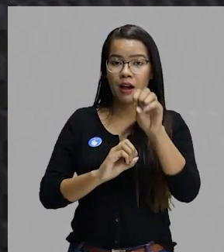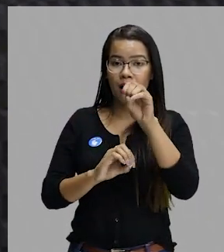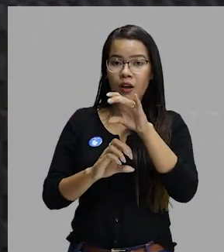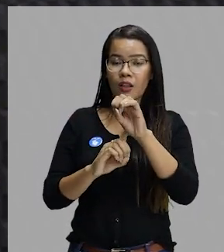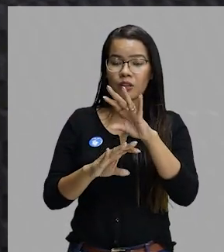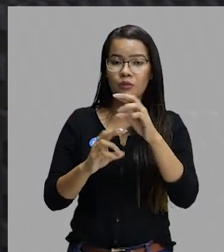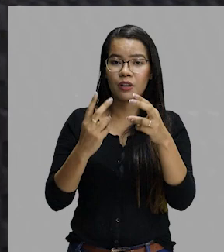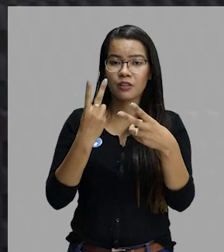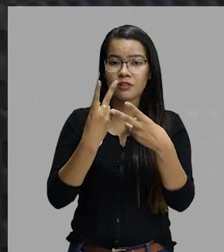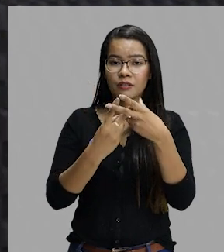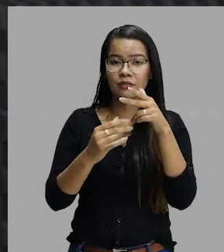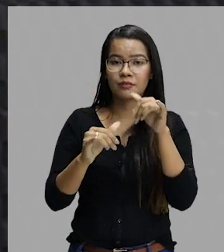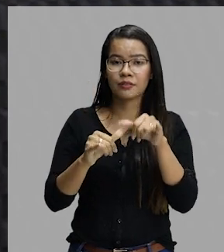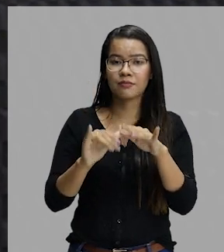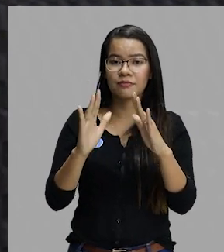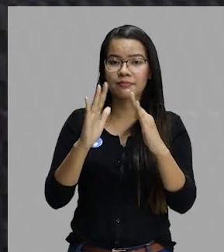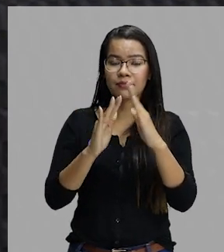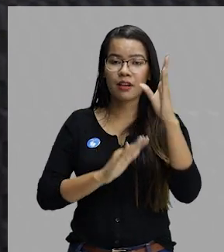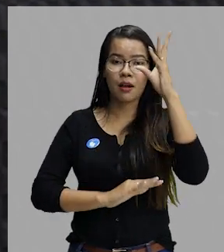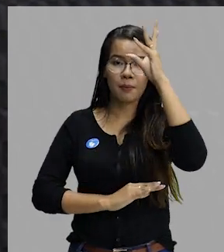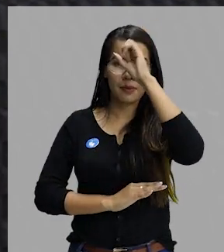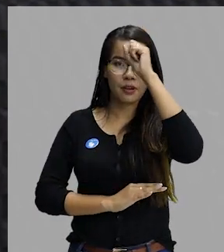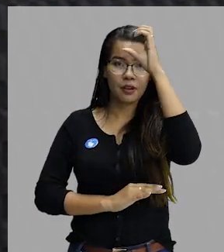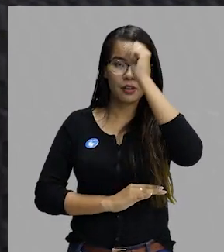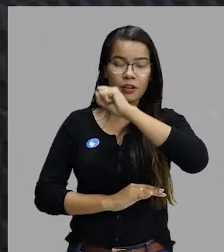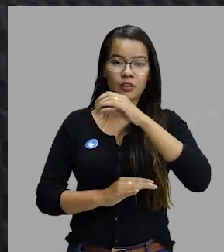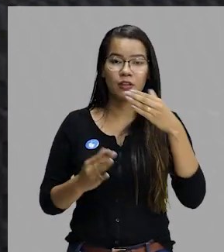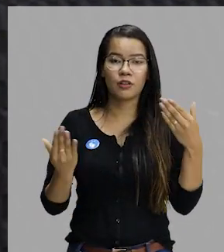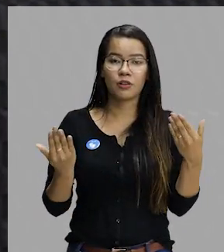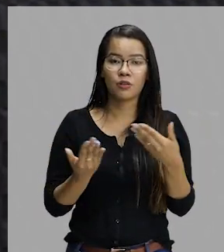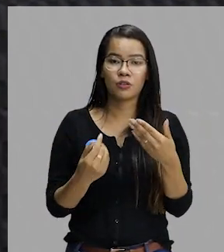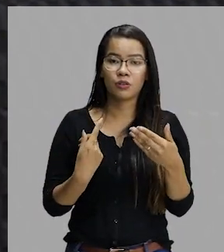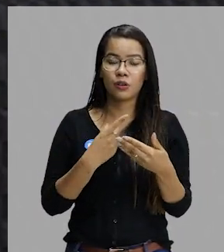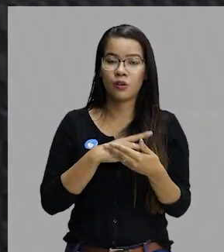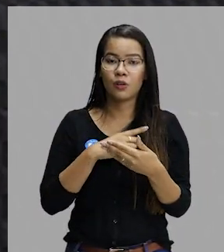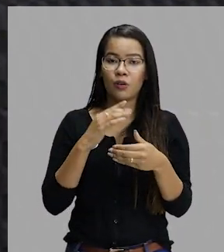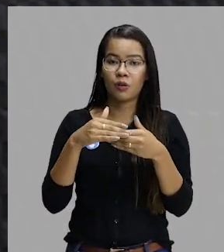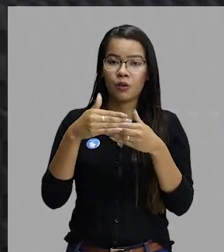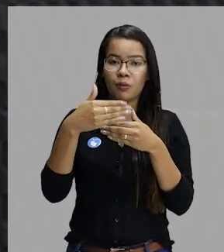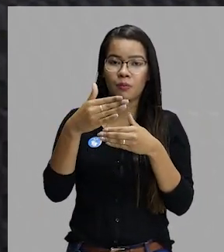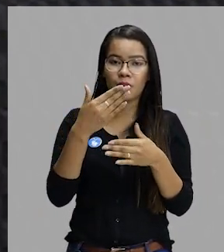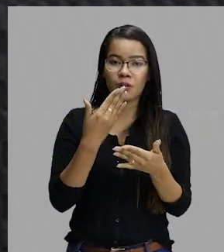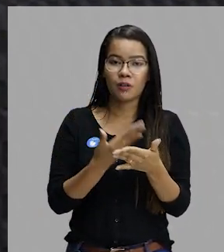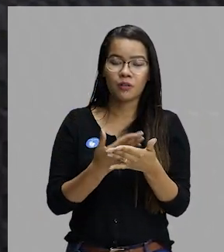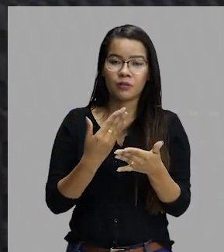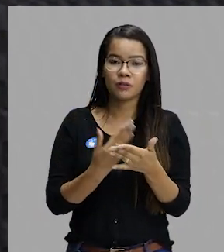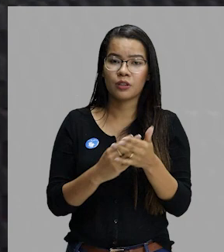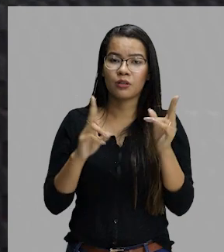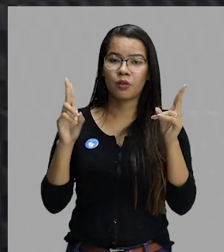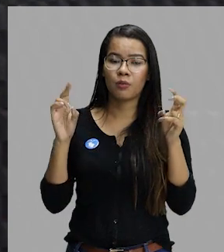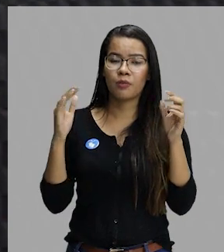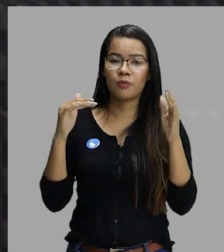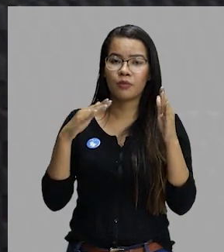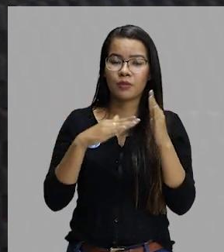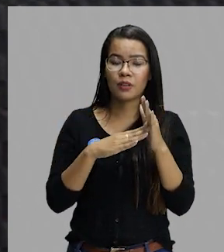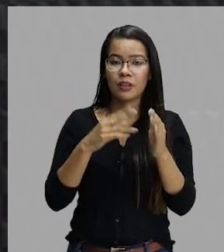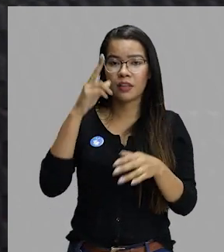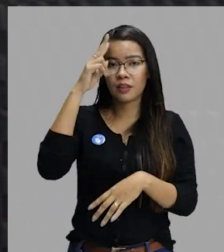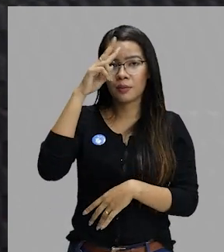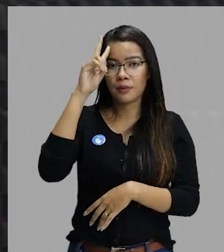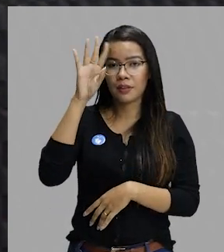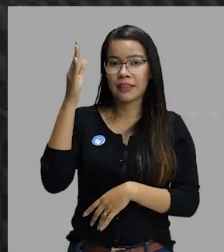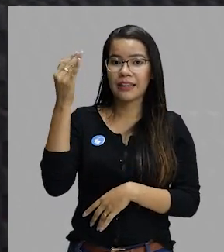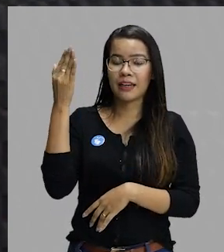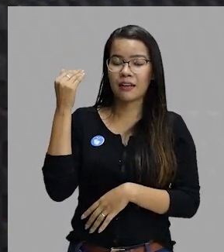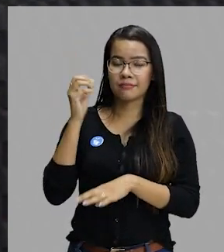Aprendendo. E hoje a gente vai, na verdade, dar continuidade ao estudo das funções, né? Lembrando, nas aulas anteriores a gente deu uma noção geral